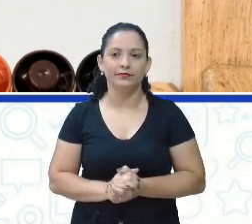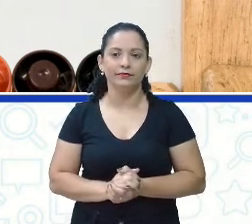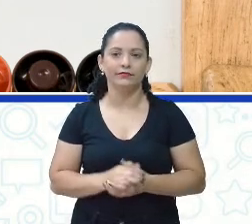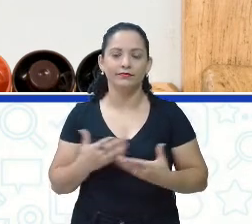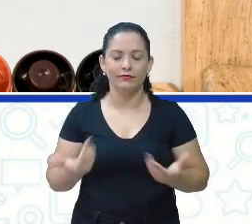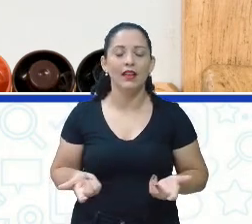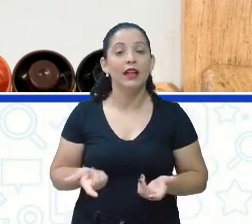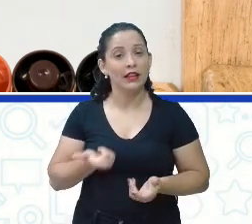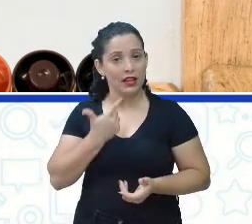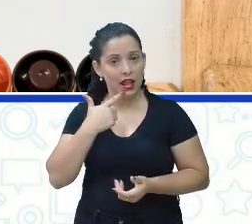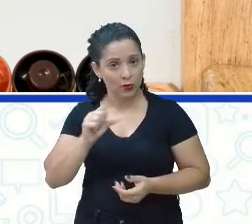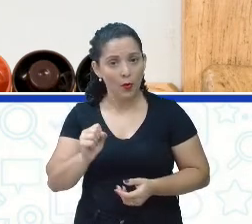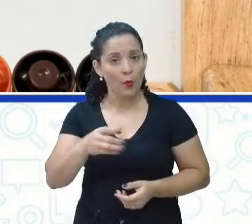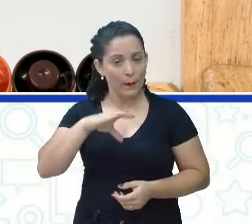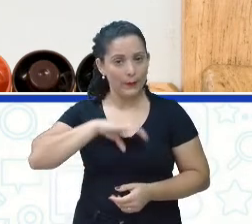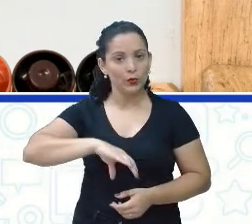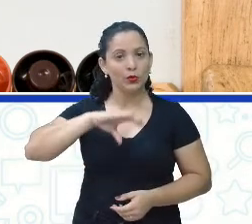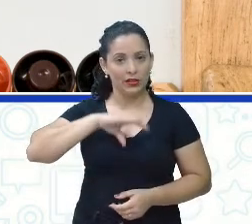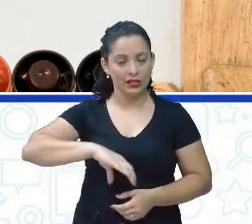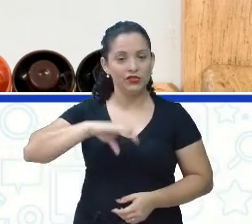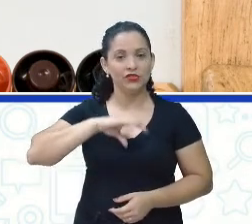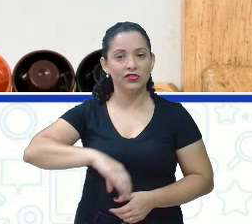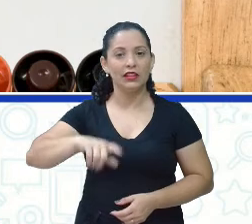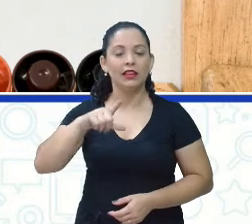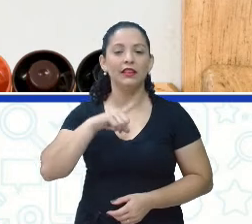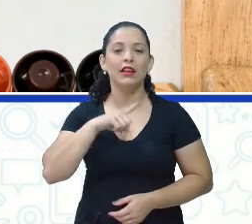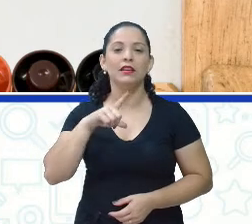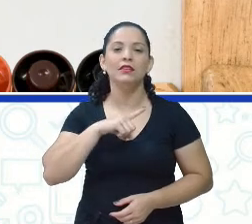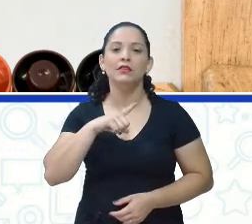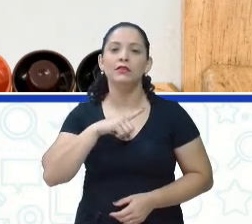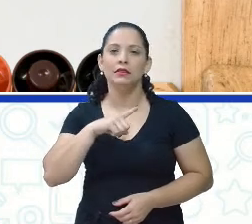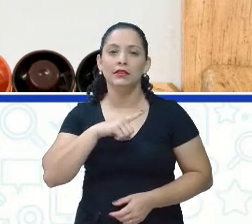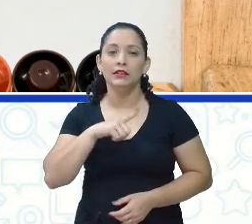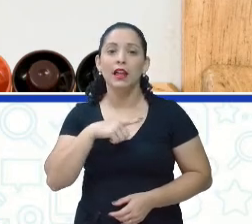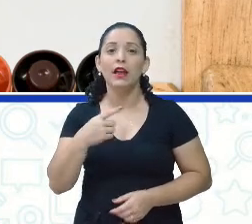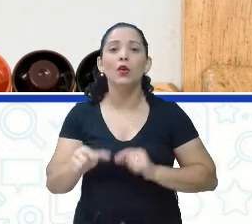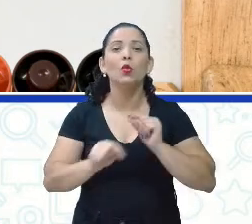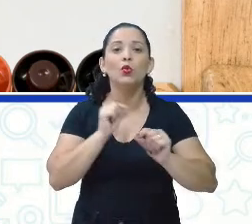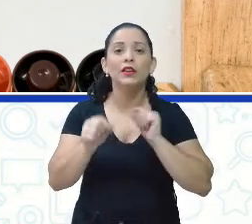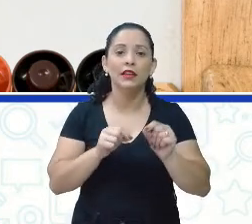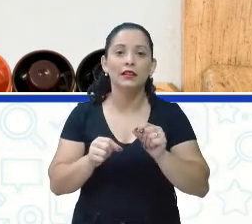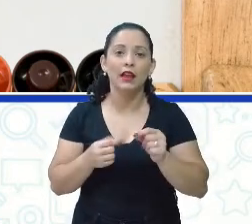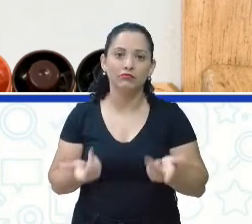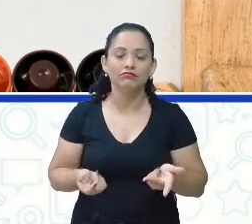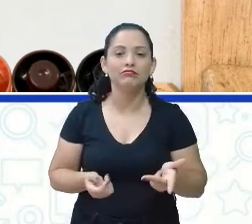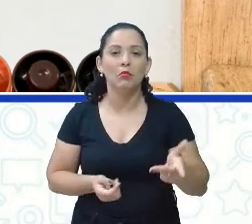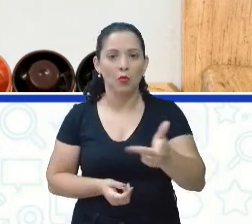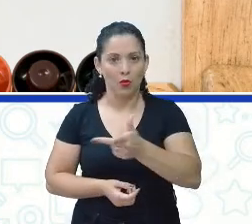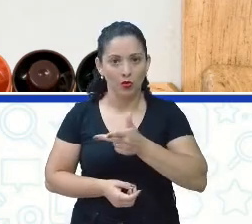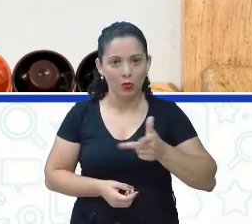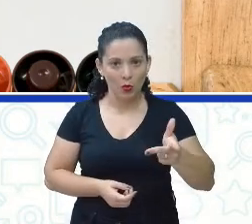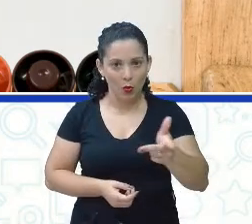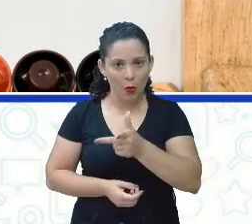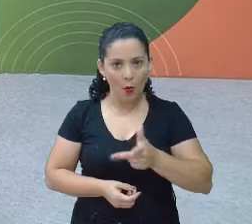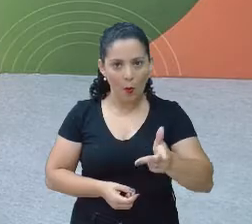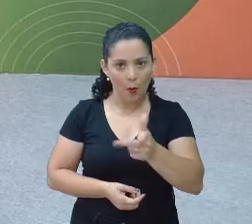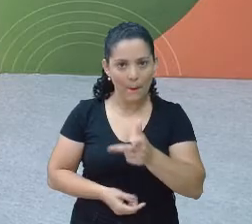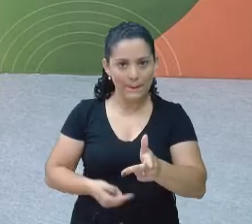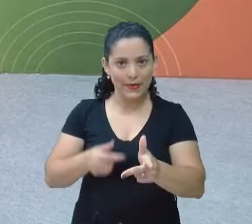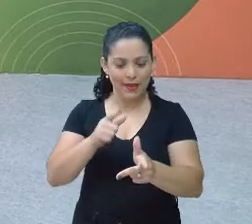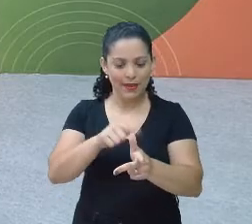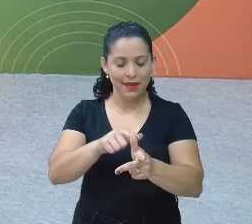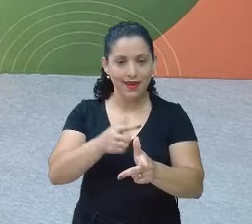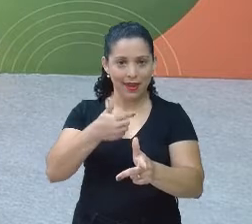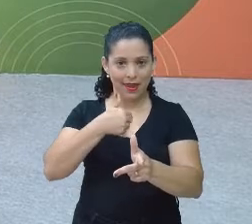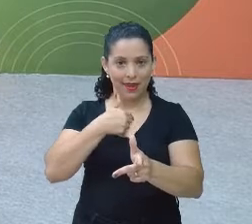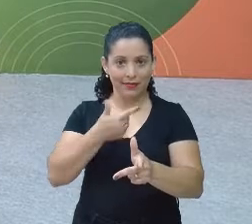Na nossa língua materna, né, que é o português, nós temos os pronomes do caso reto, né? Então, eu, tu, ele, ela, nós,